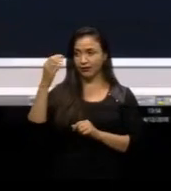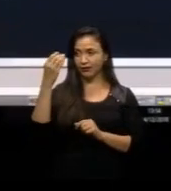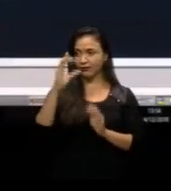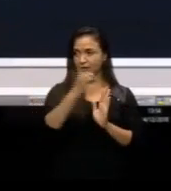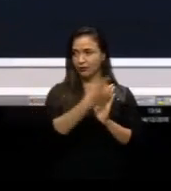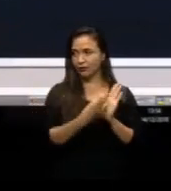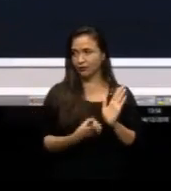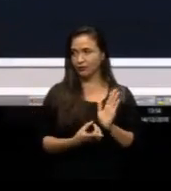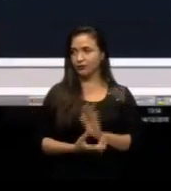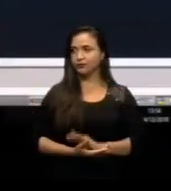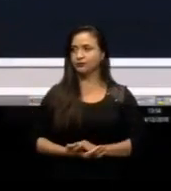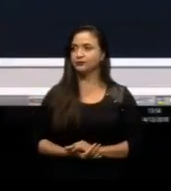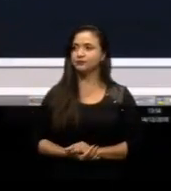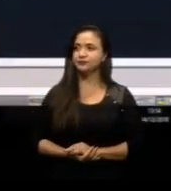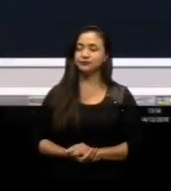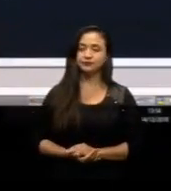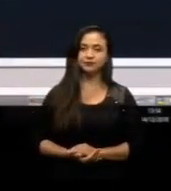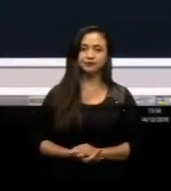documentos.